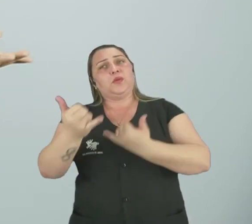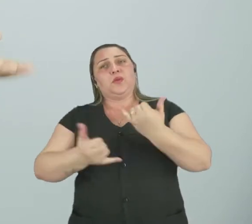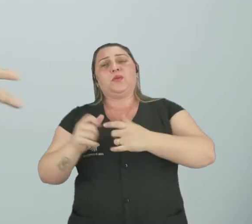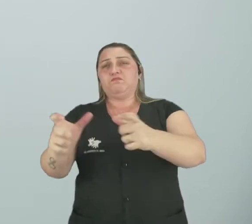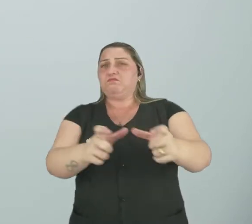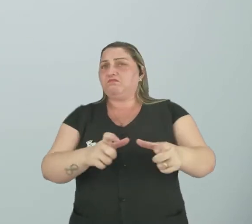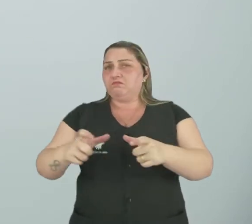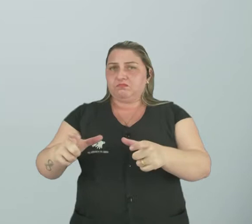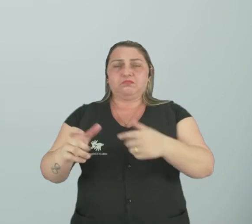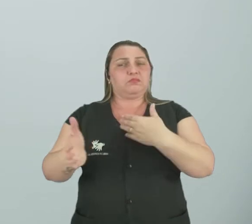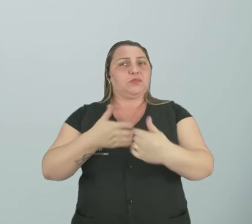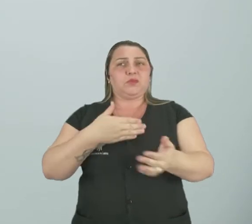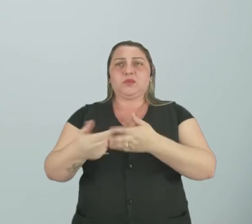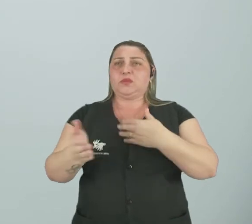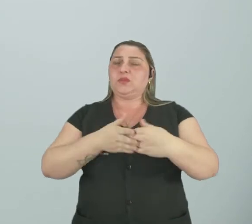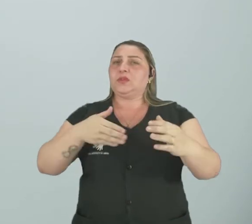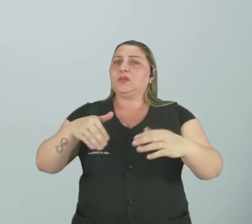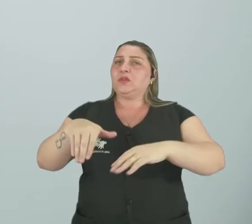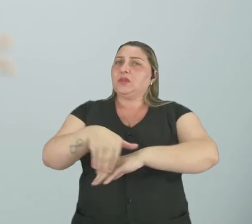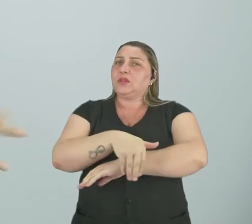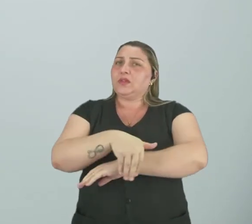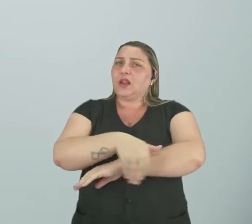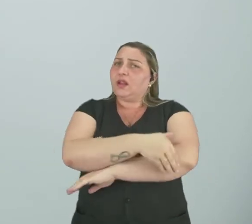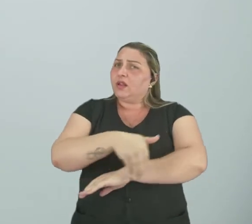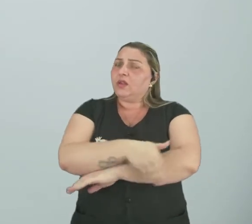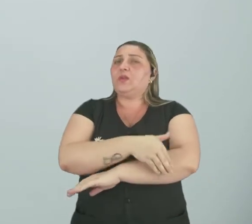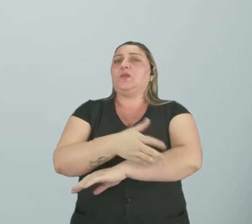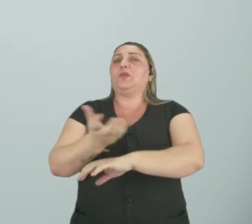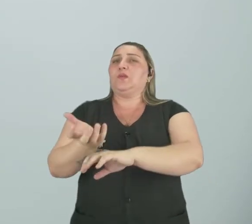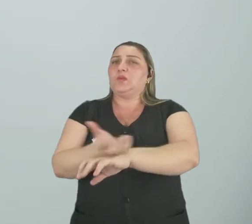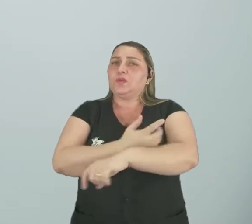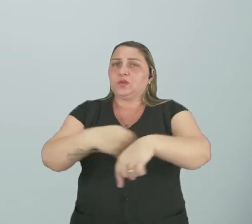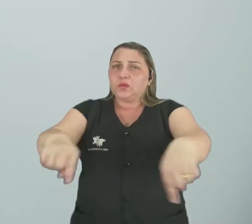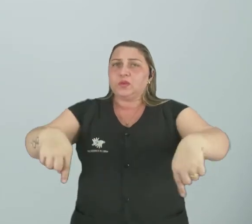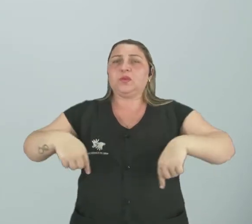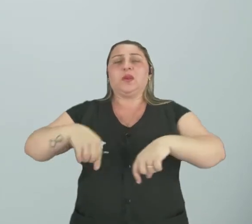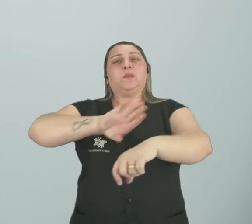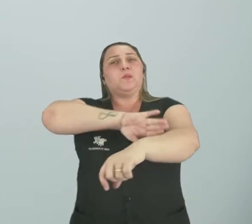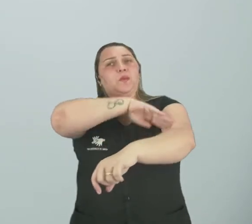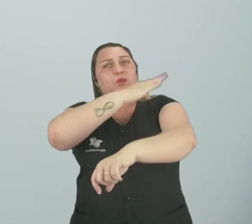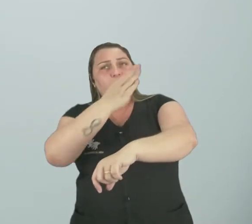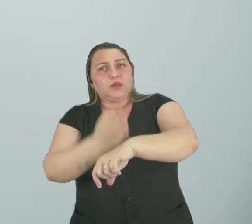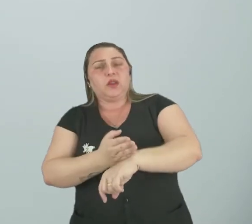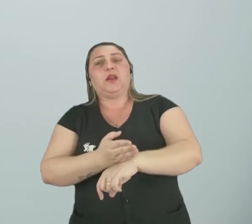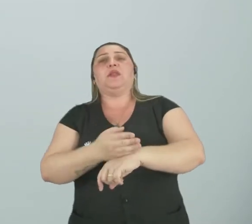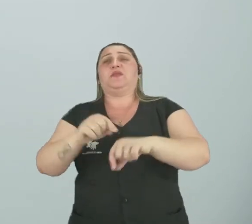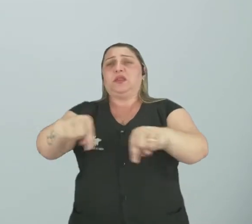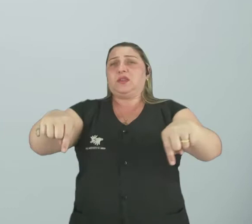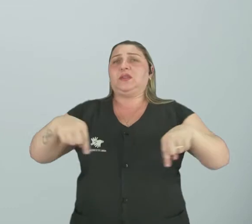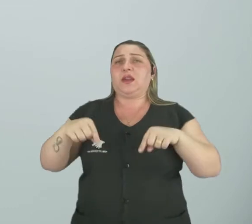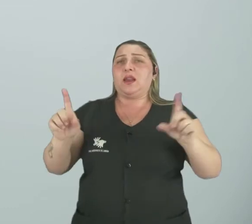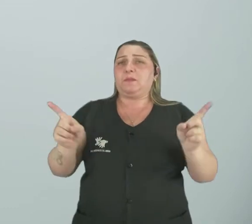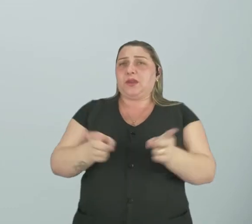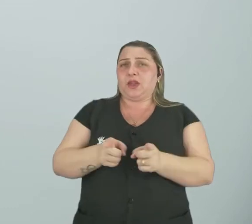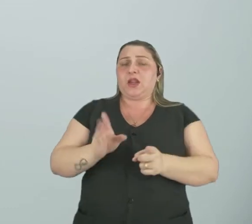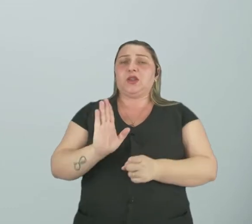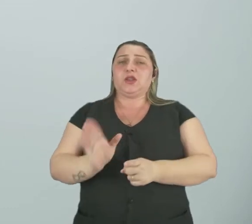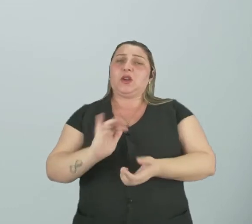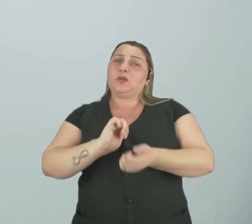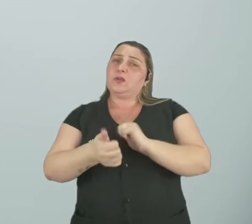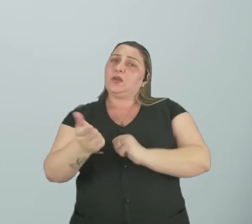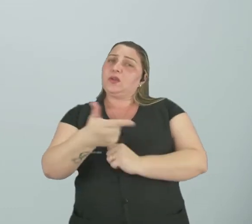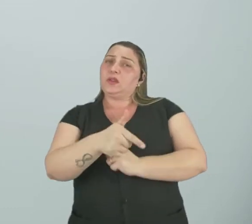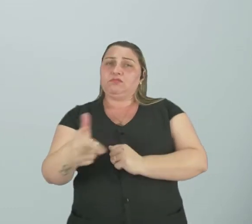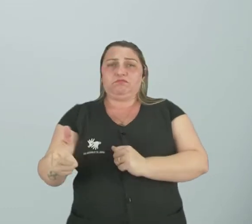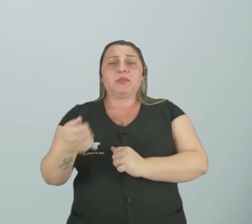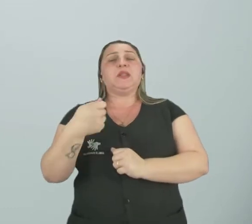qualquer espaço físico, sendo em campos, no meio da rua, em ginásios, em uma sala pequena. Já os esportes não,